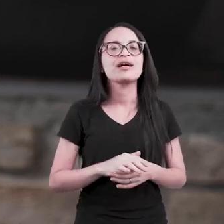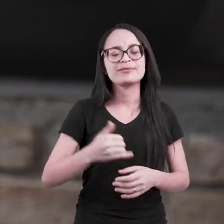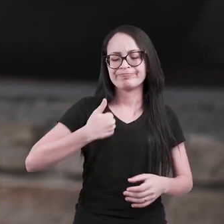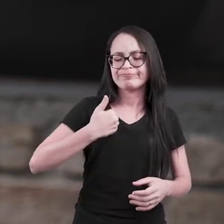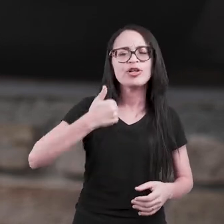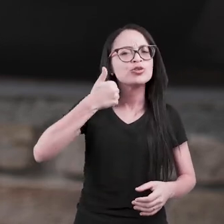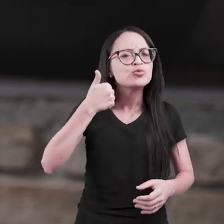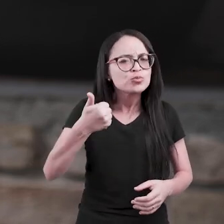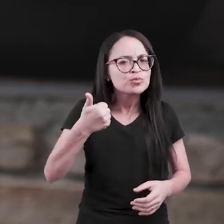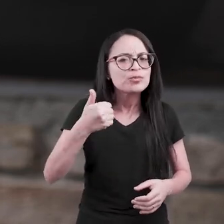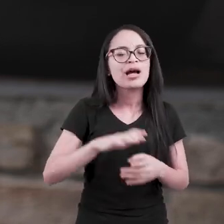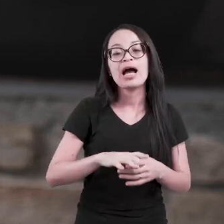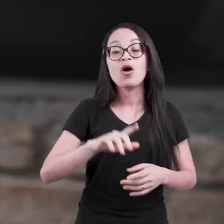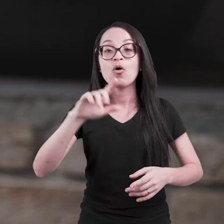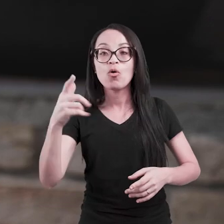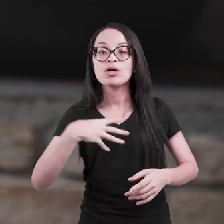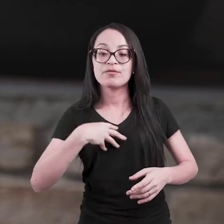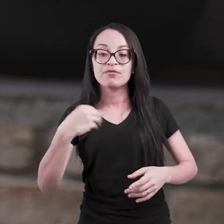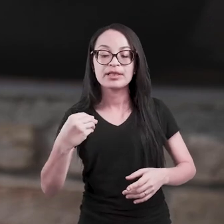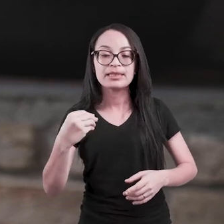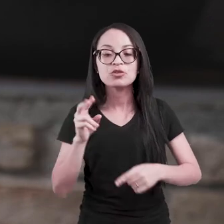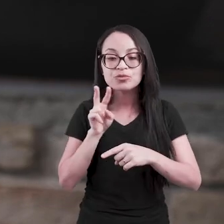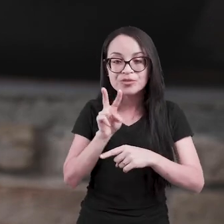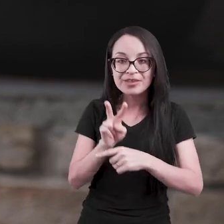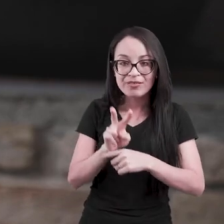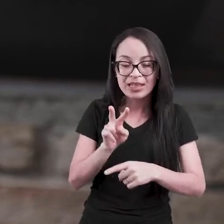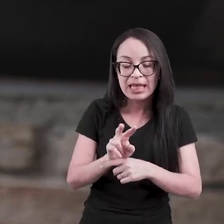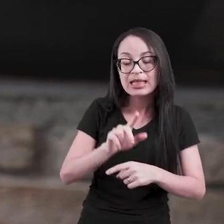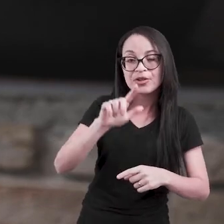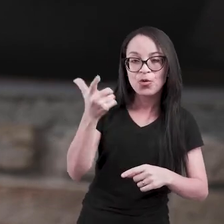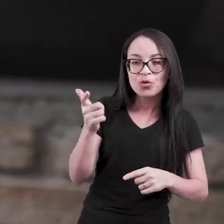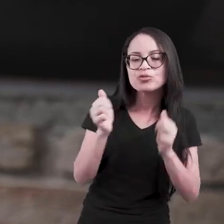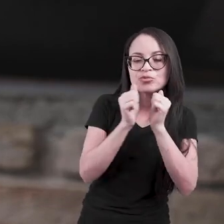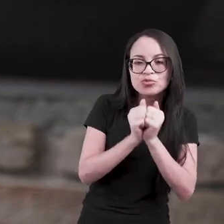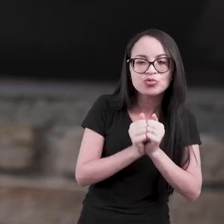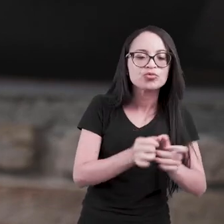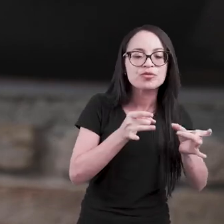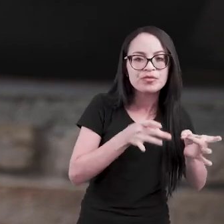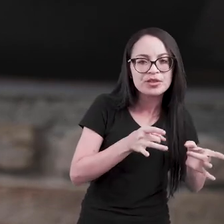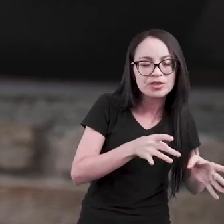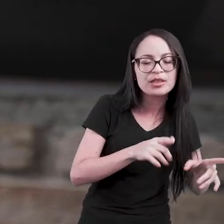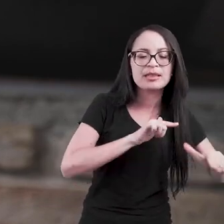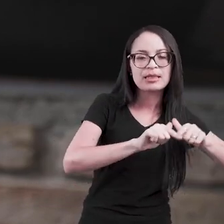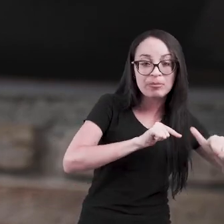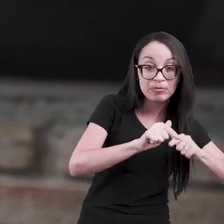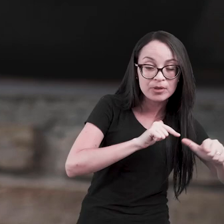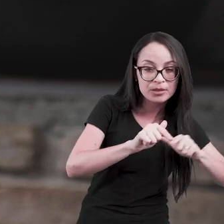mais velhas tomavam conta e outras iam para a feira me ajudar, outras ficavam